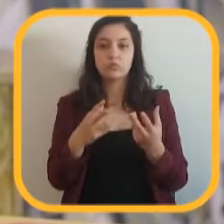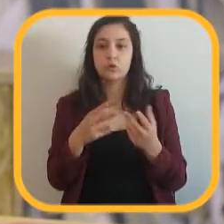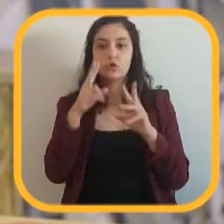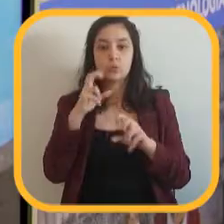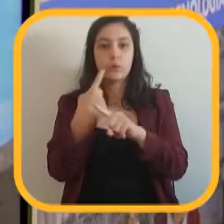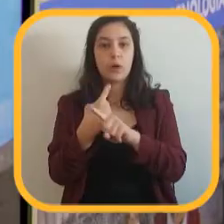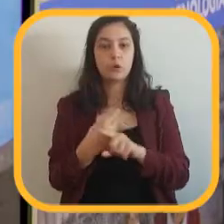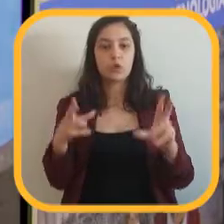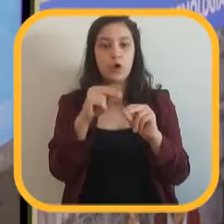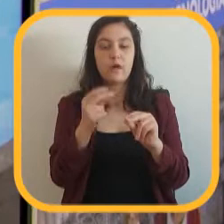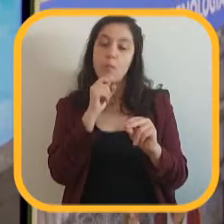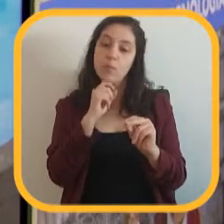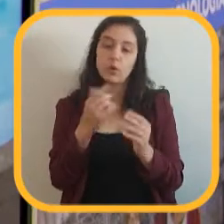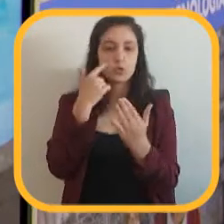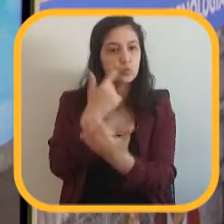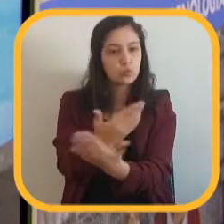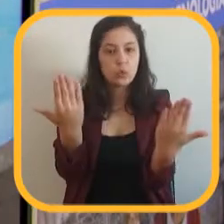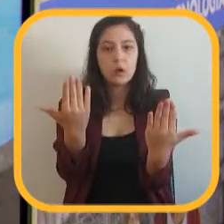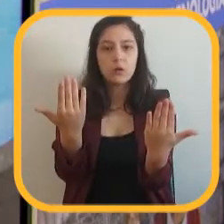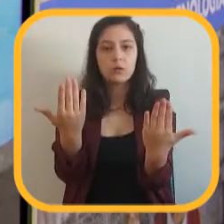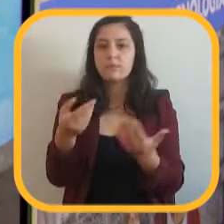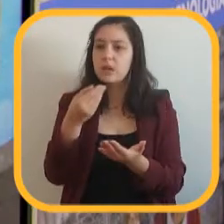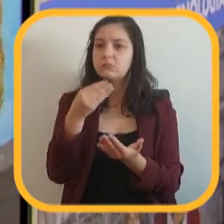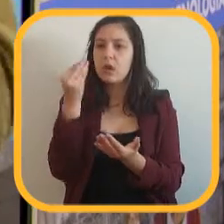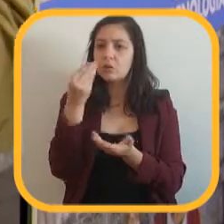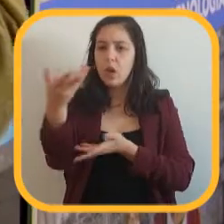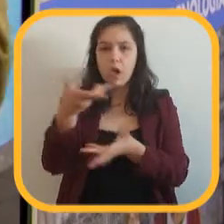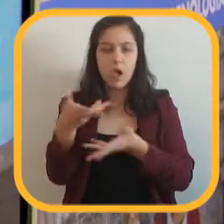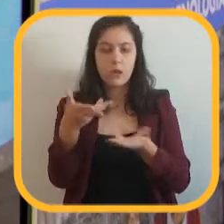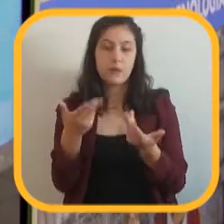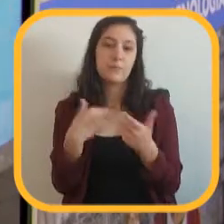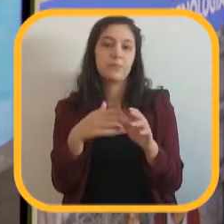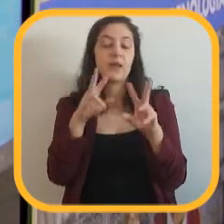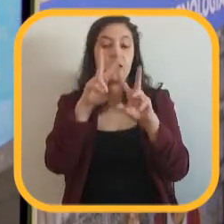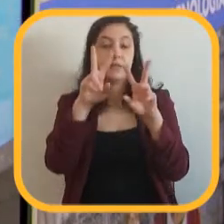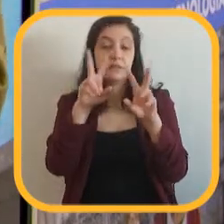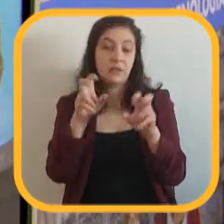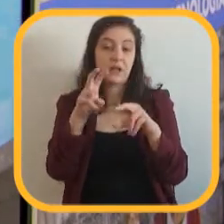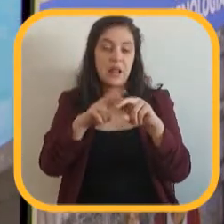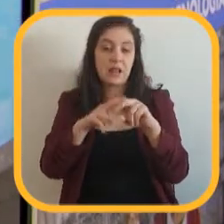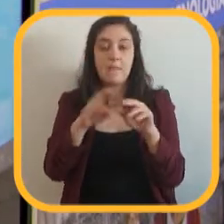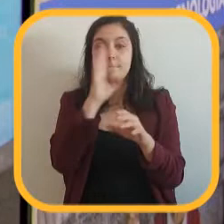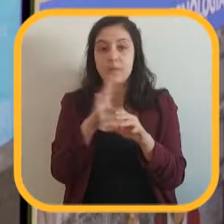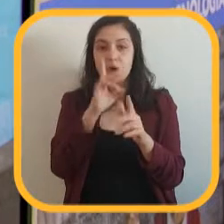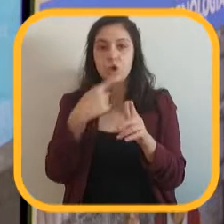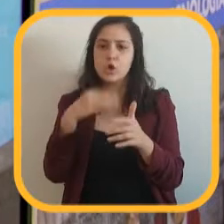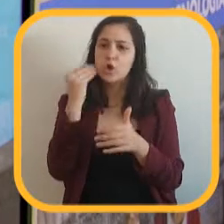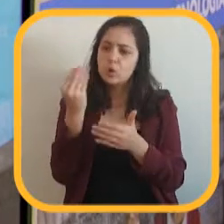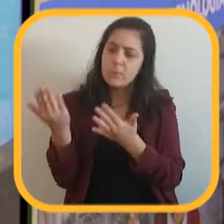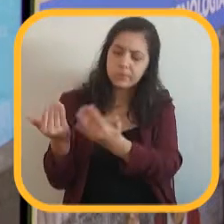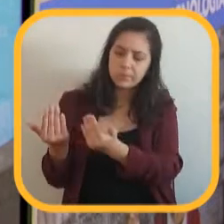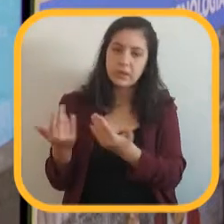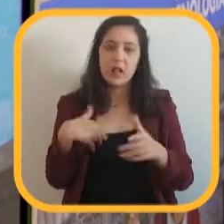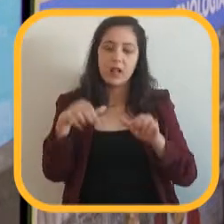coisa, eu posso trazer essa nova investigação e mostrar aos alunos, falar com os alunos. Há também disciplinas práticas, muitas vezes que nós tentamos trazer o